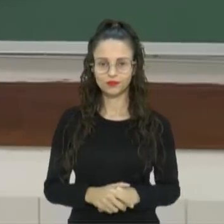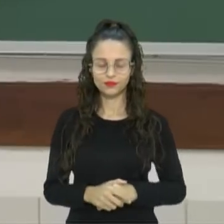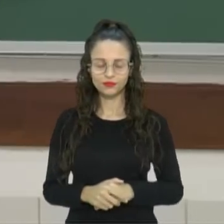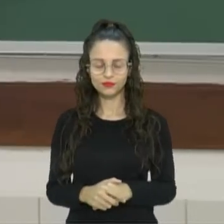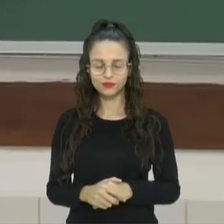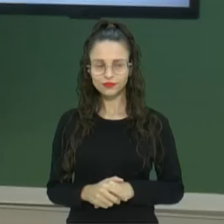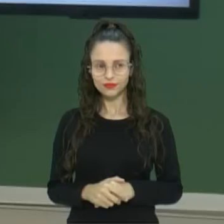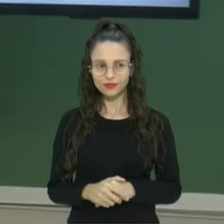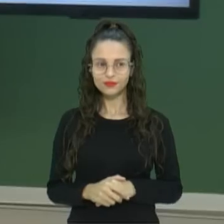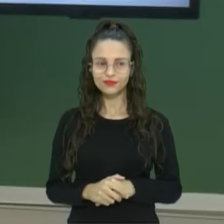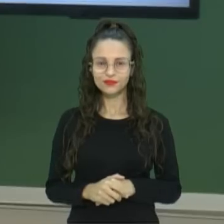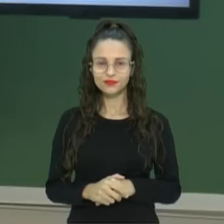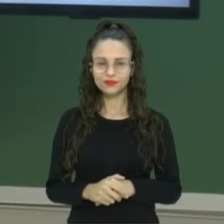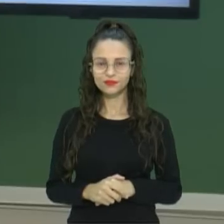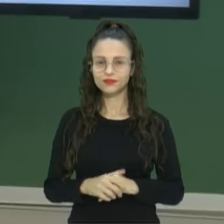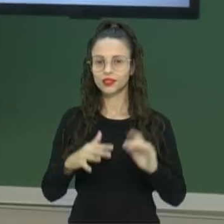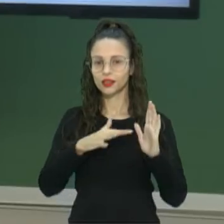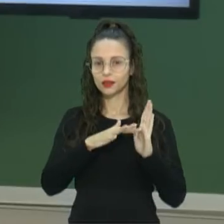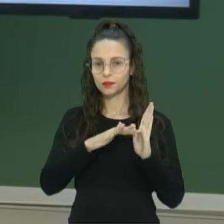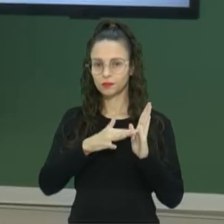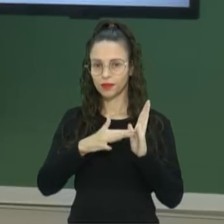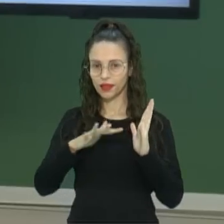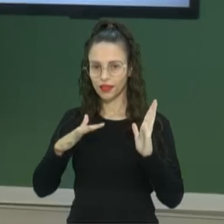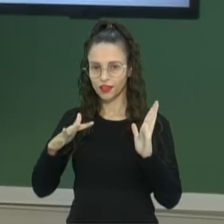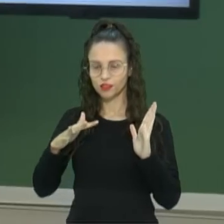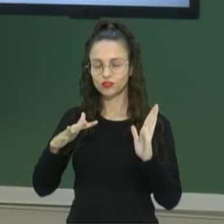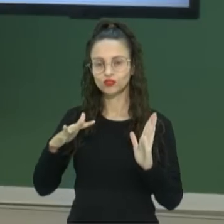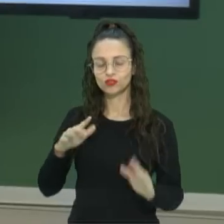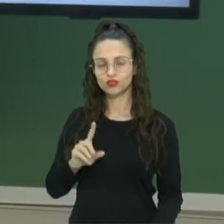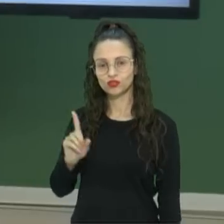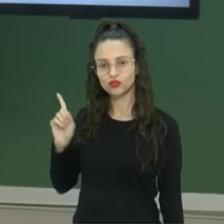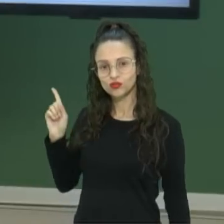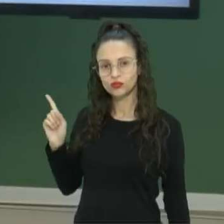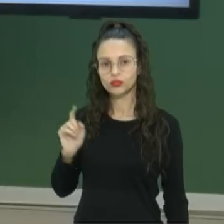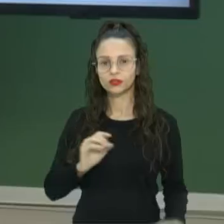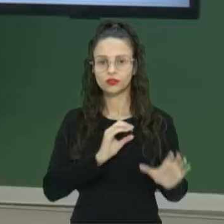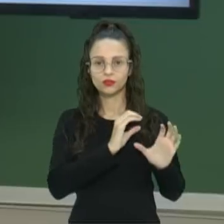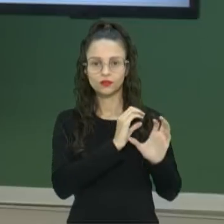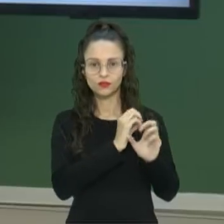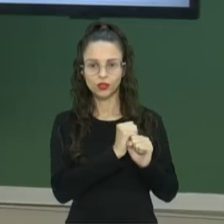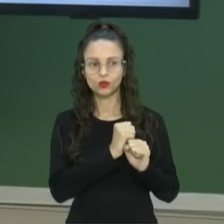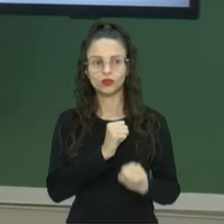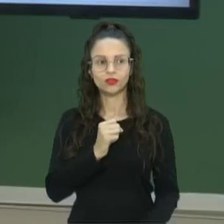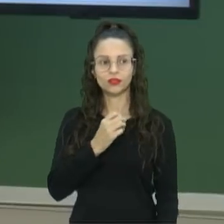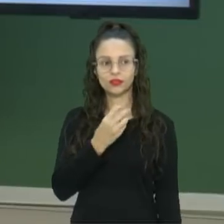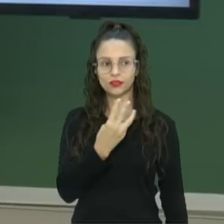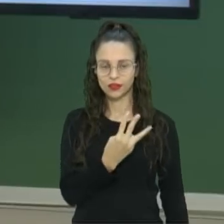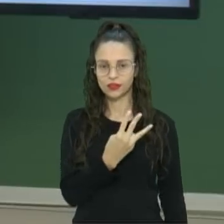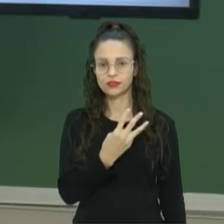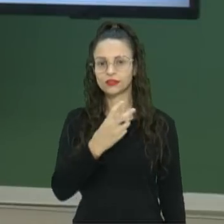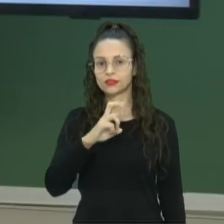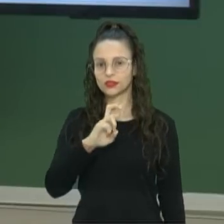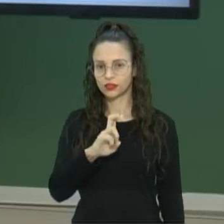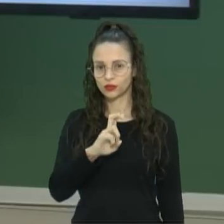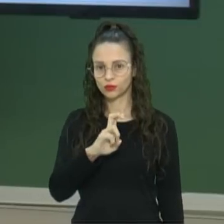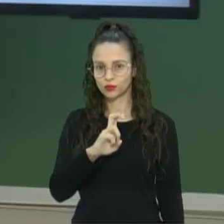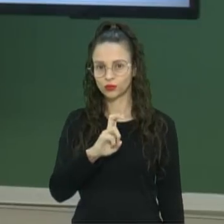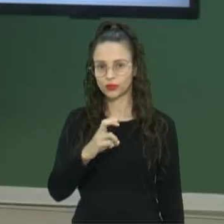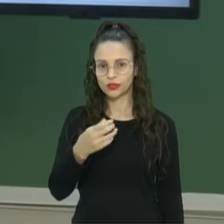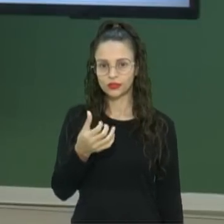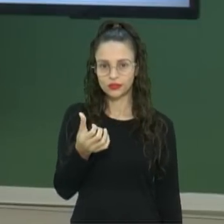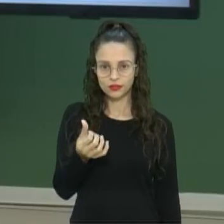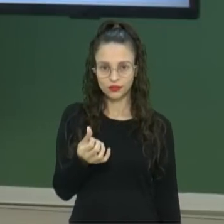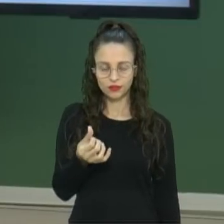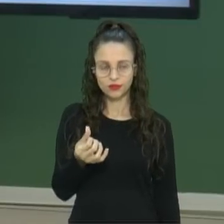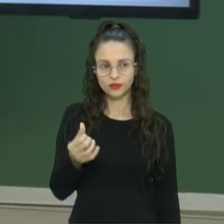tenho aqui, ó. Qual a média aritmética dos valores? 3, 5,